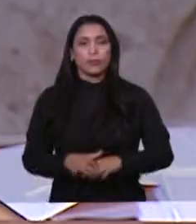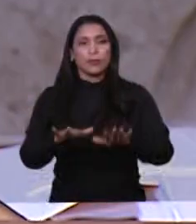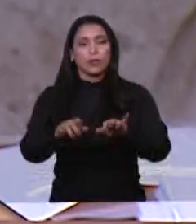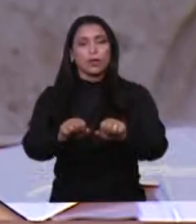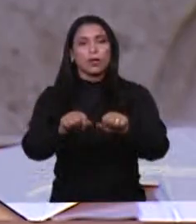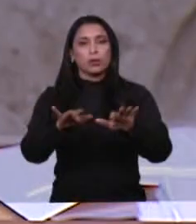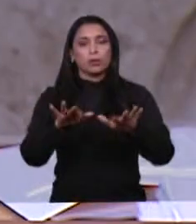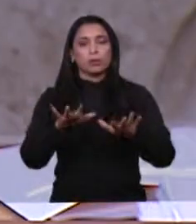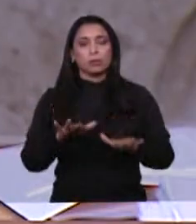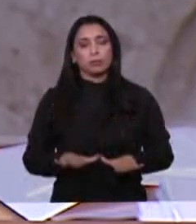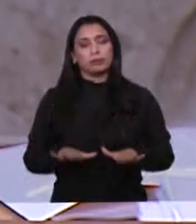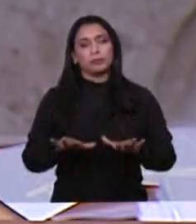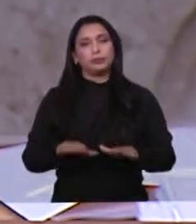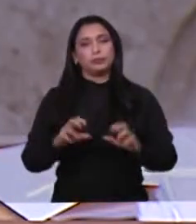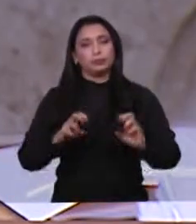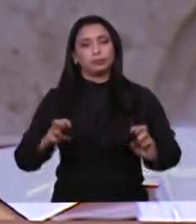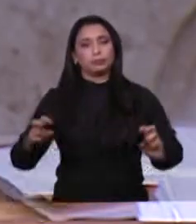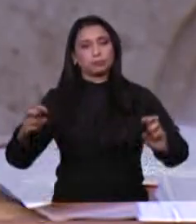Supremo Tribunal Federal,